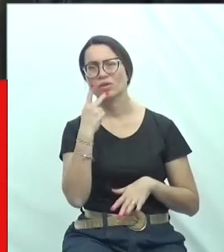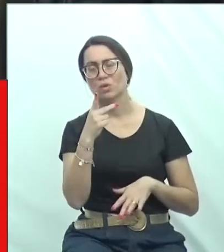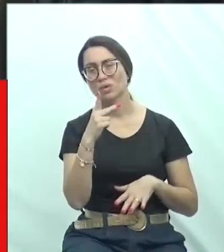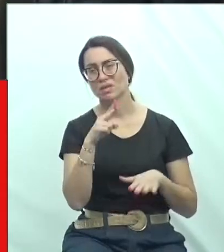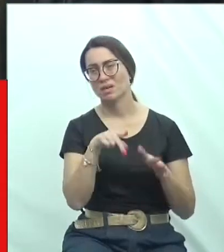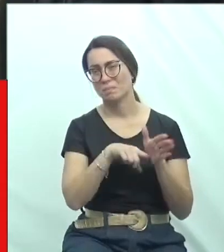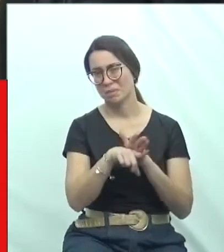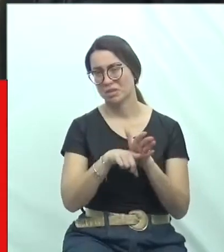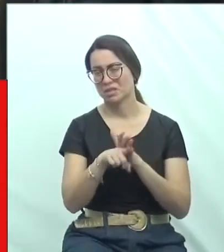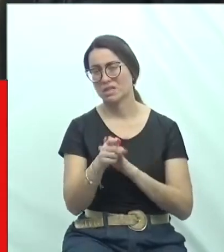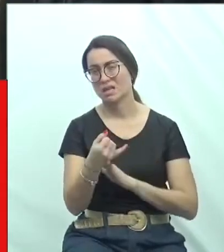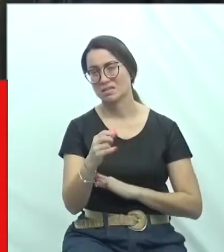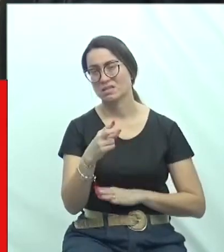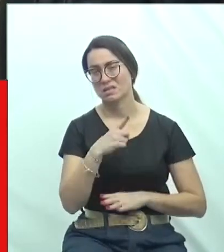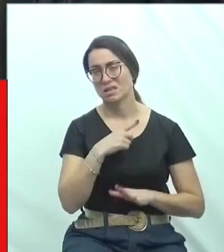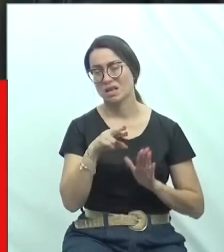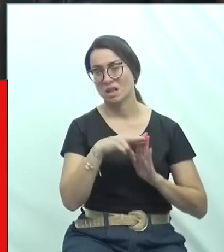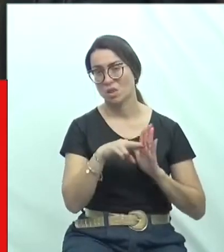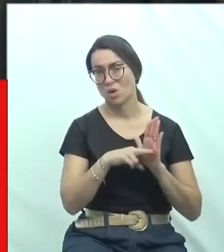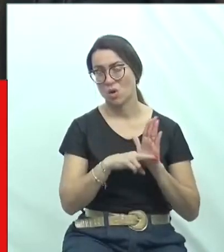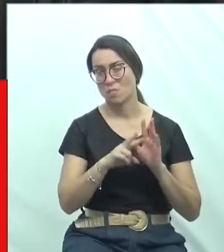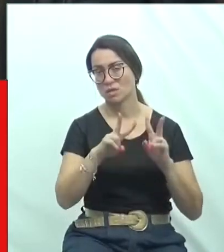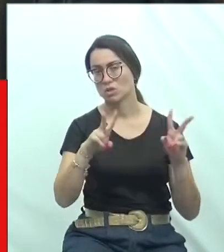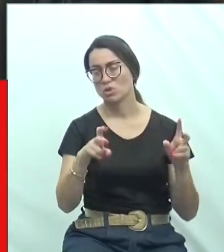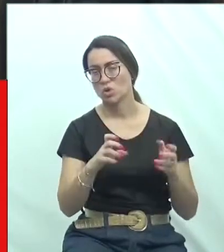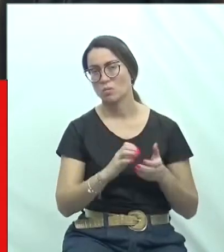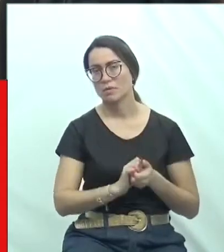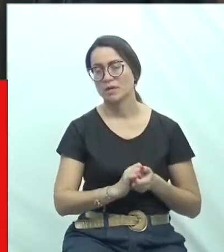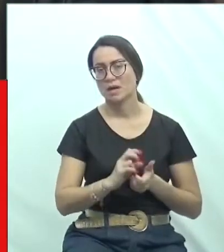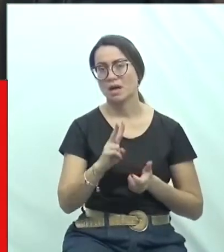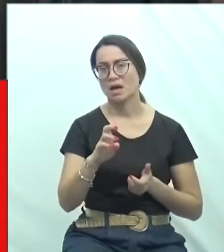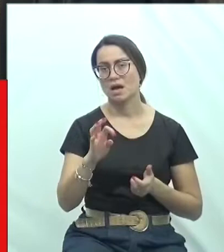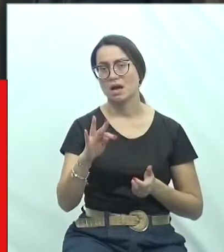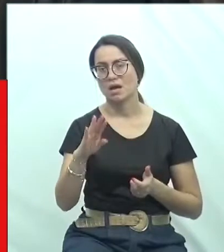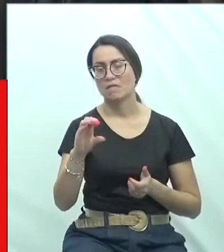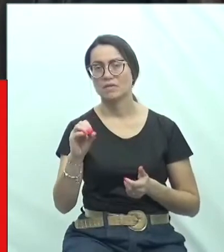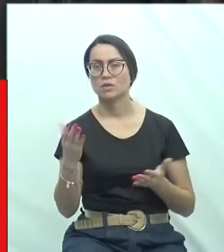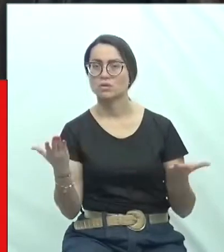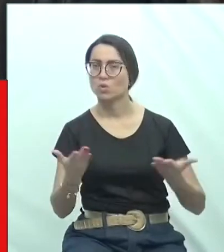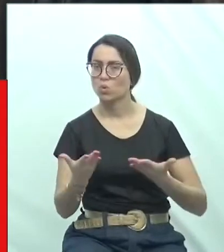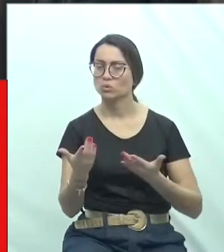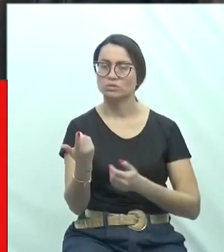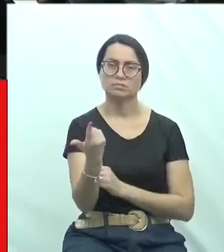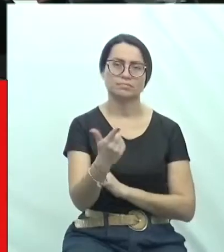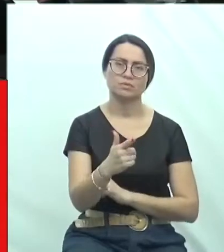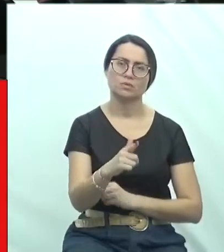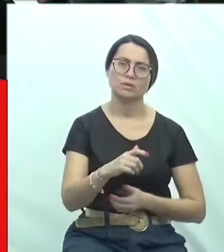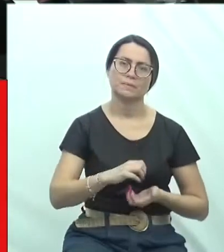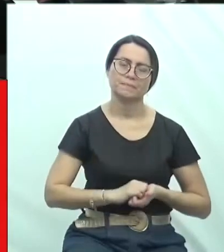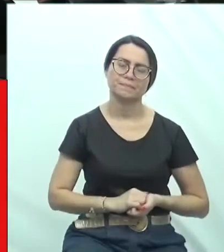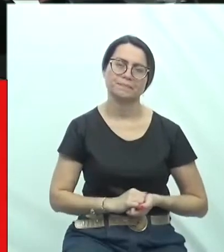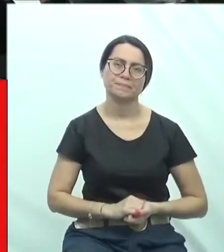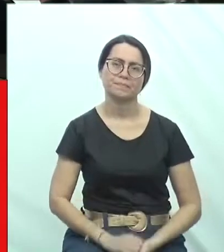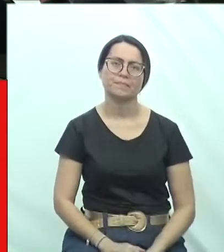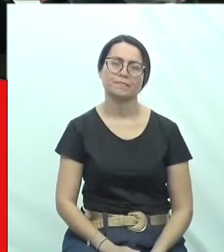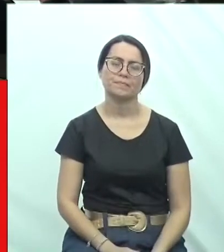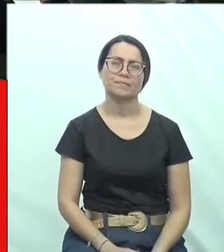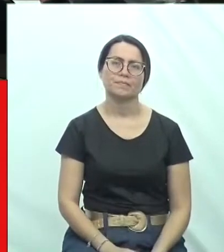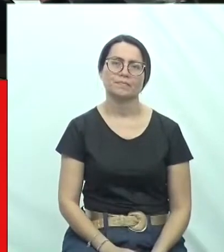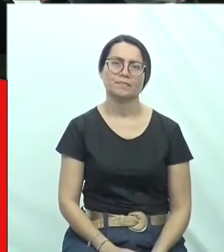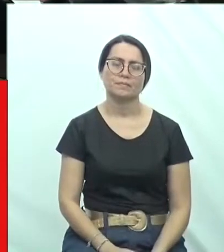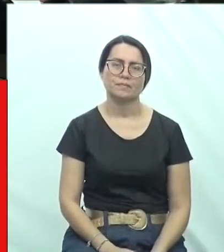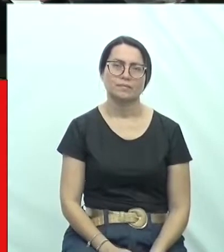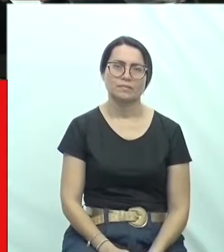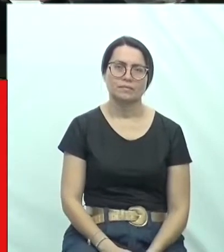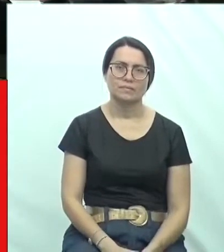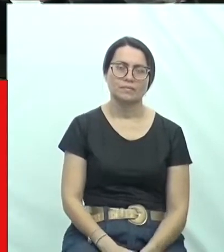de outras localidades, sobre essa questão da ventosa. Então, hoje nós não temos. Tá? Com a palavra agora o